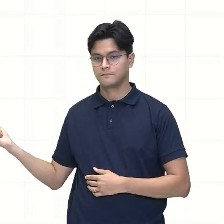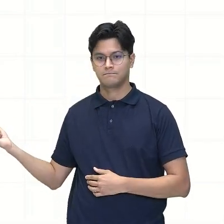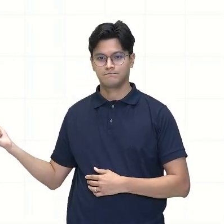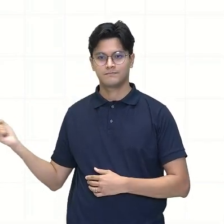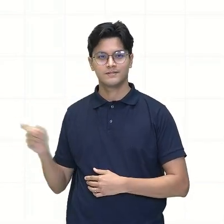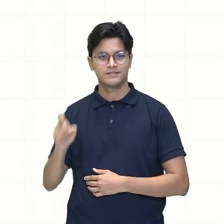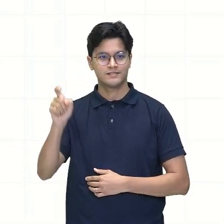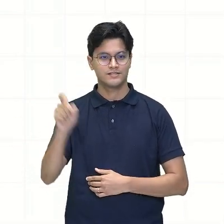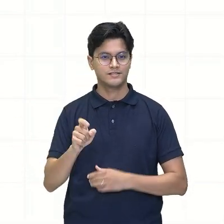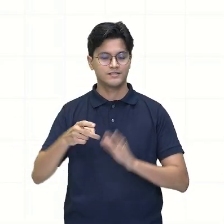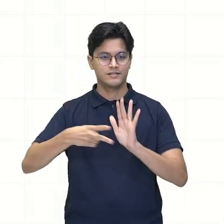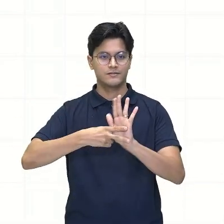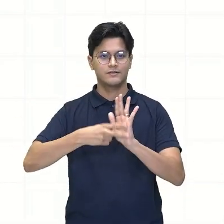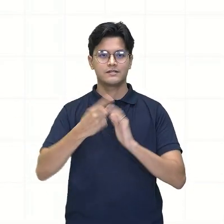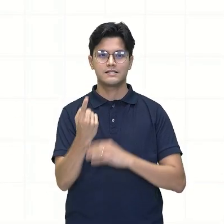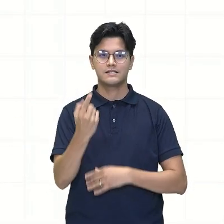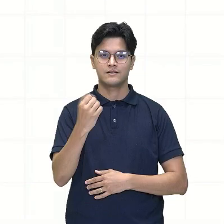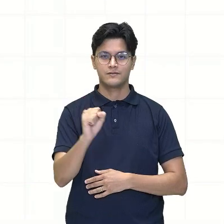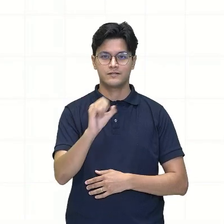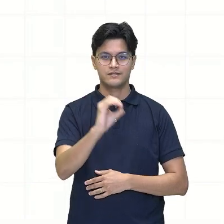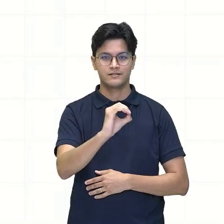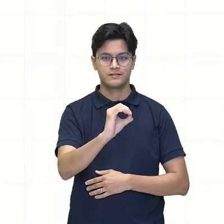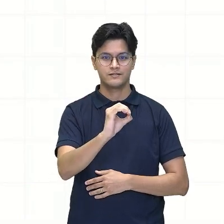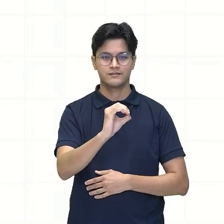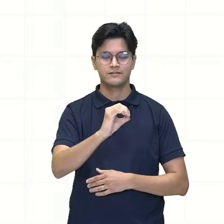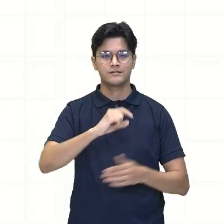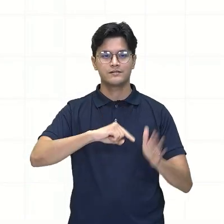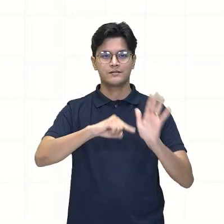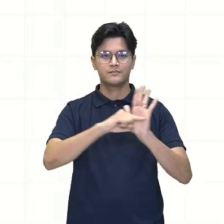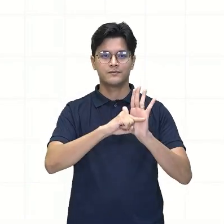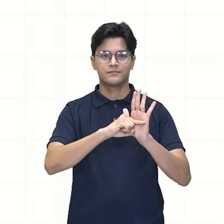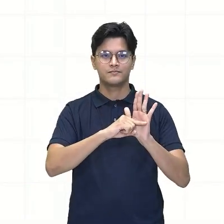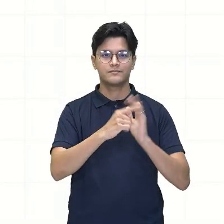a 180 menos